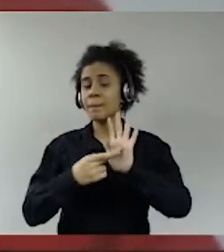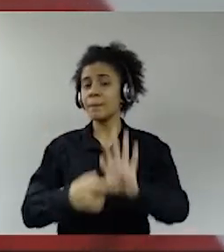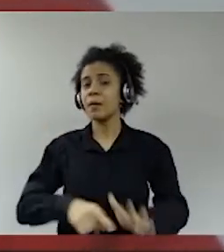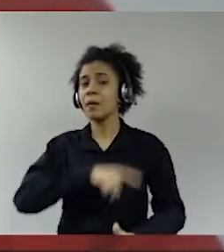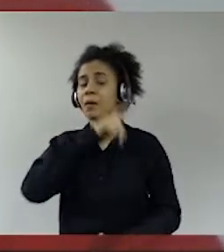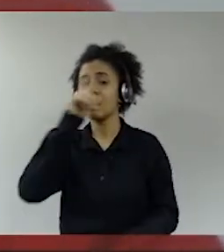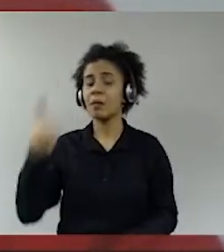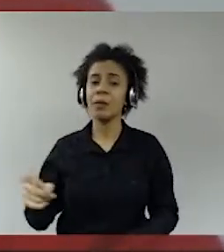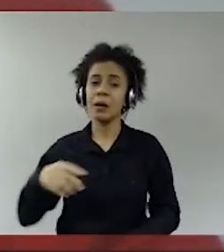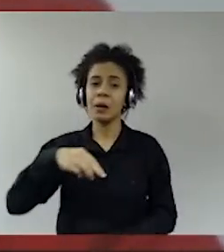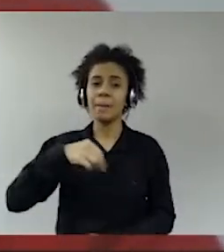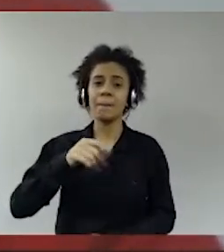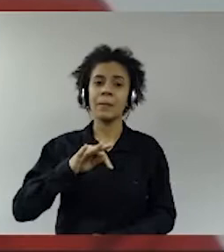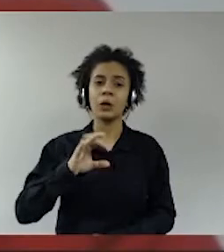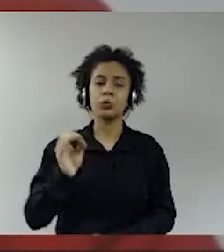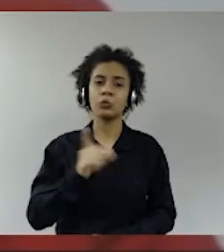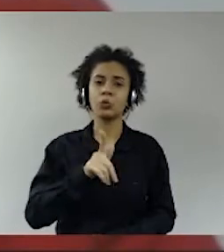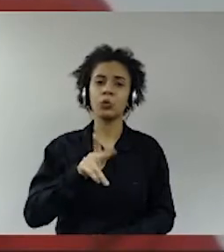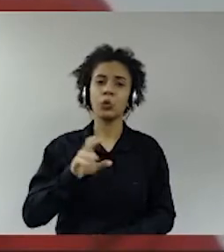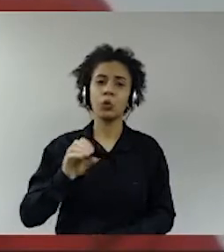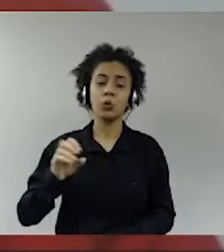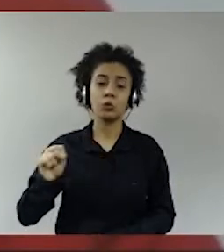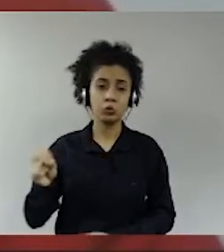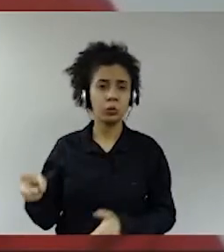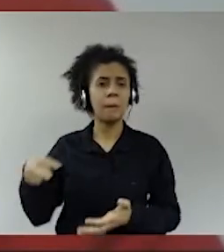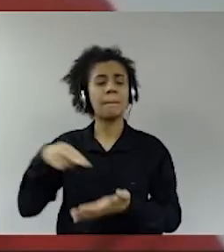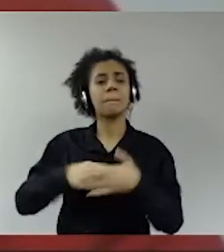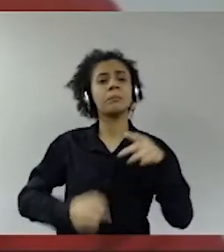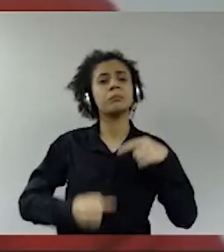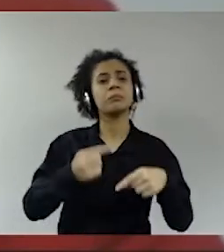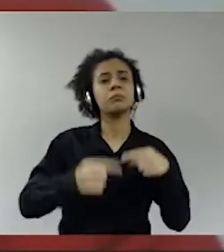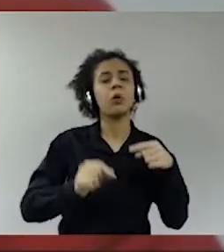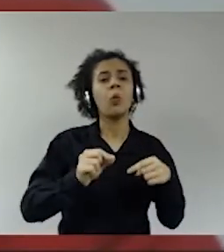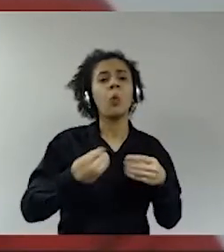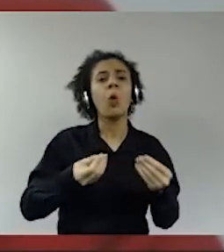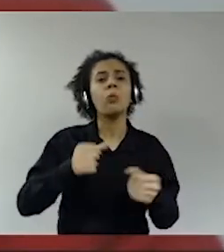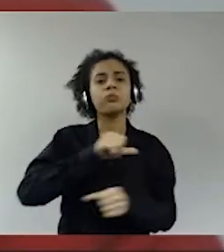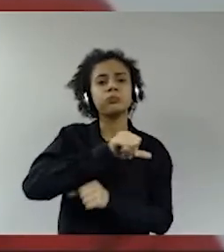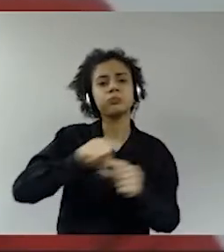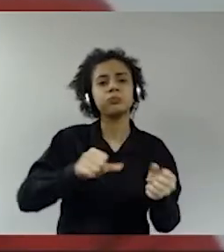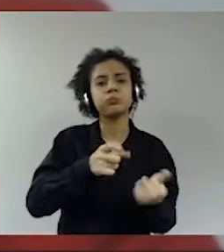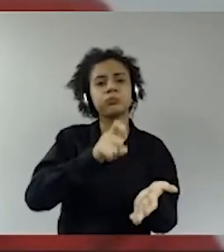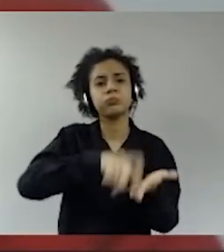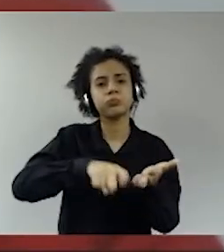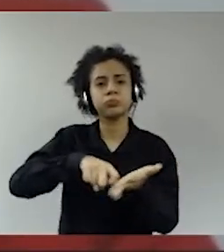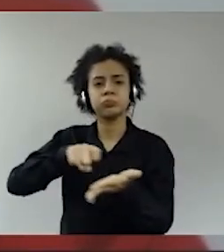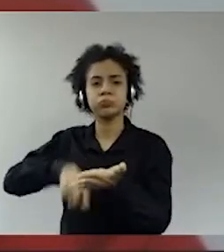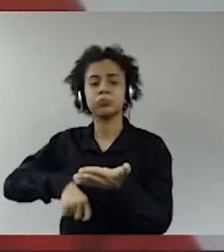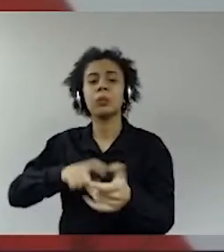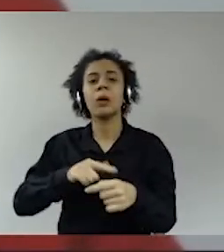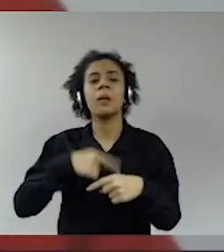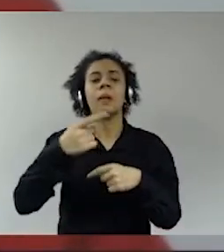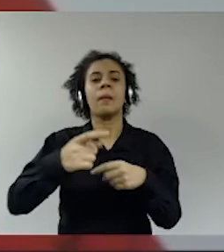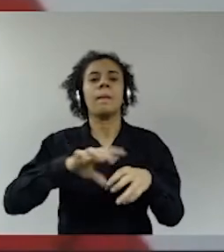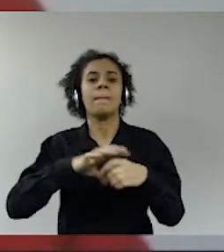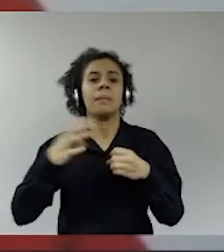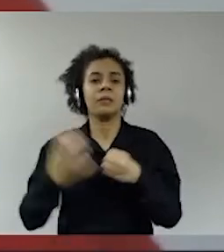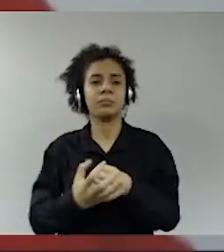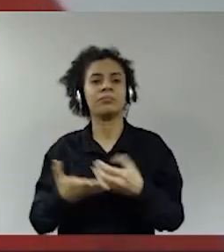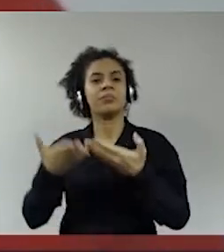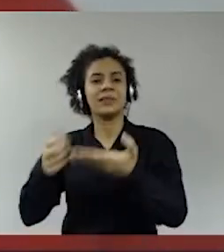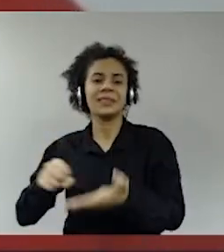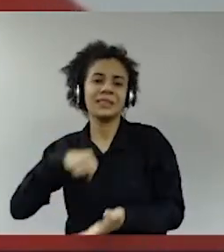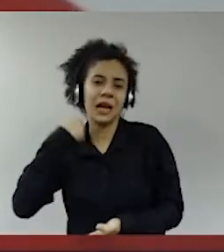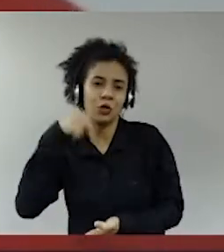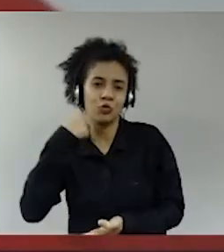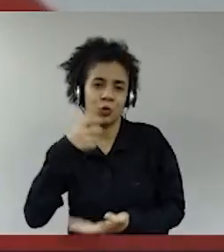Sul a participar da comissão mista, que debaterá a reforma tributária no pós-pandemia. Com a palavra, senadora.